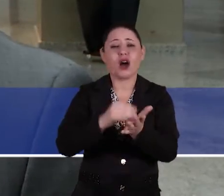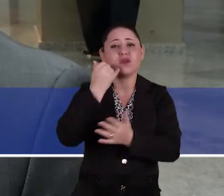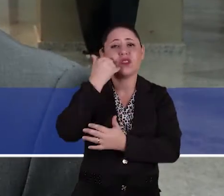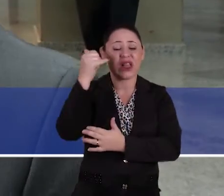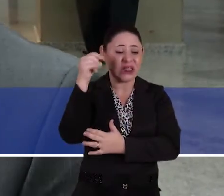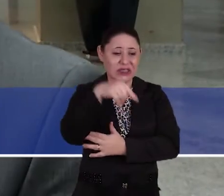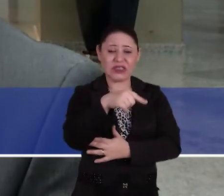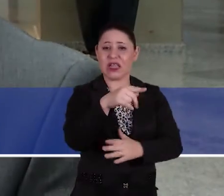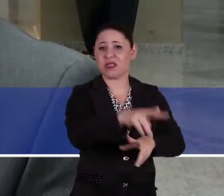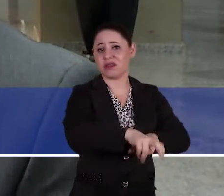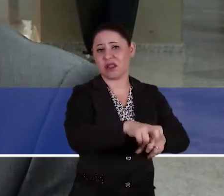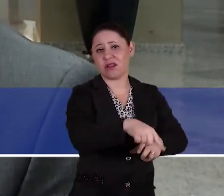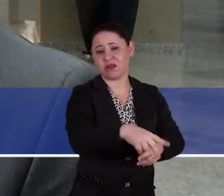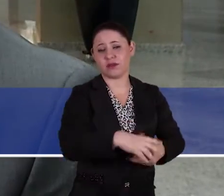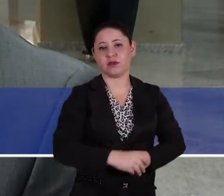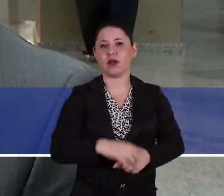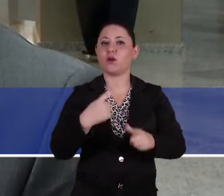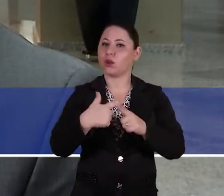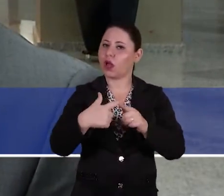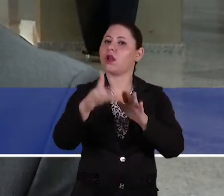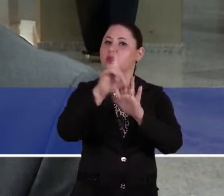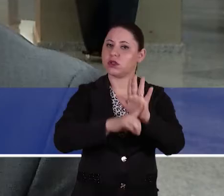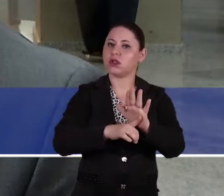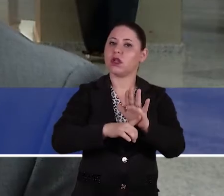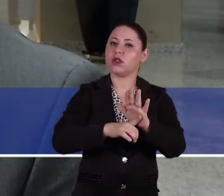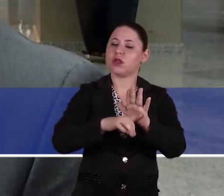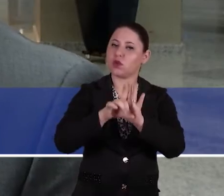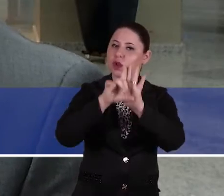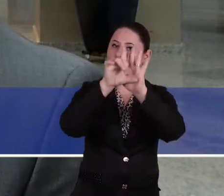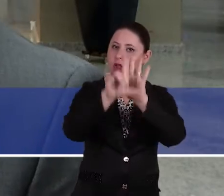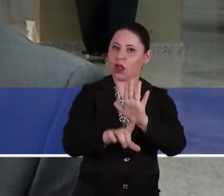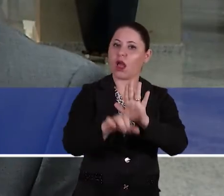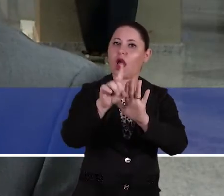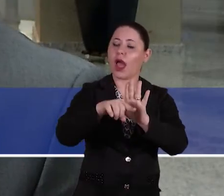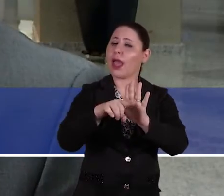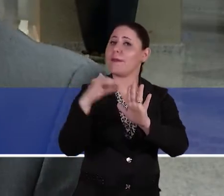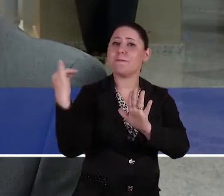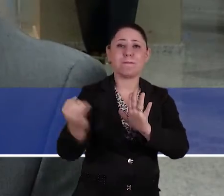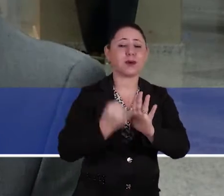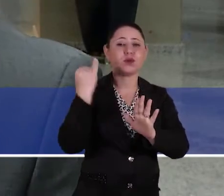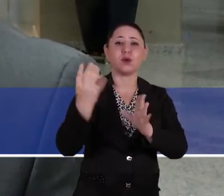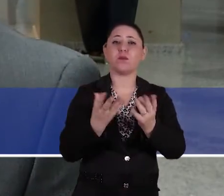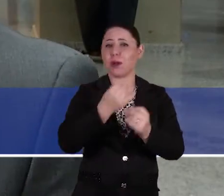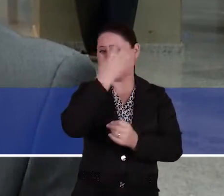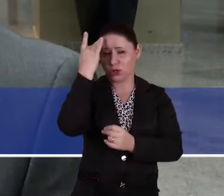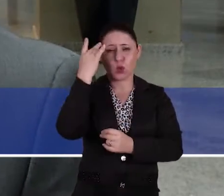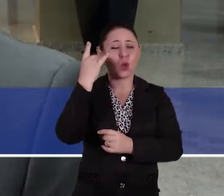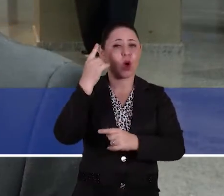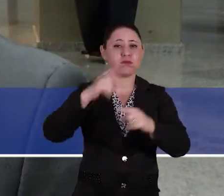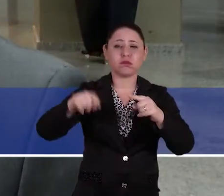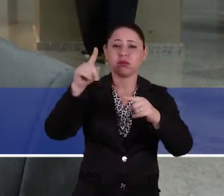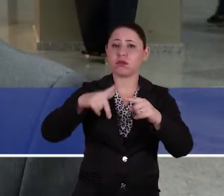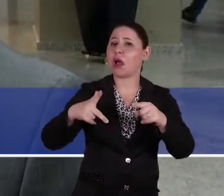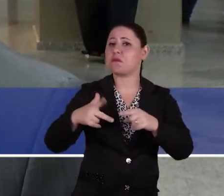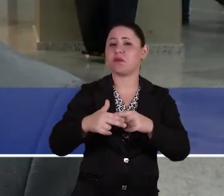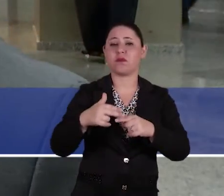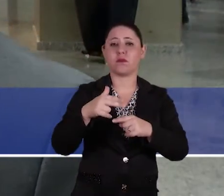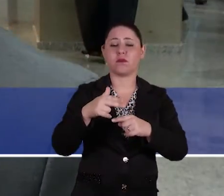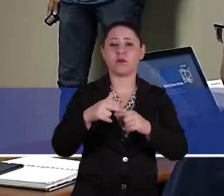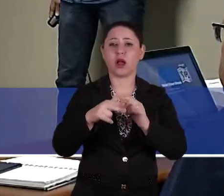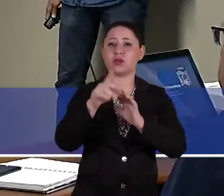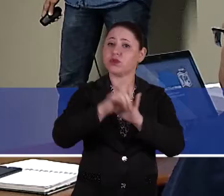regular de energia, porque, além de ser um direito previsto na legislação, é um bem essencial. Nenhum cidadão pode ficar privado do serviço de